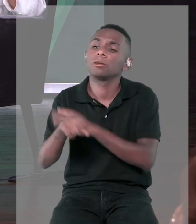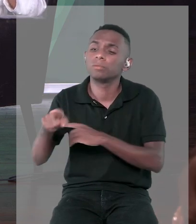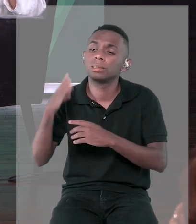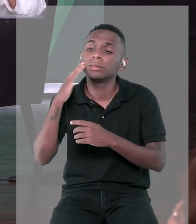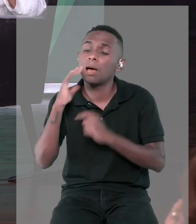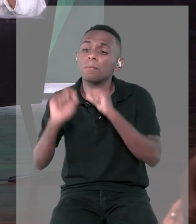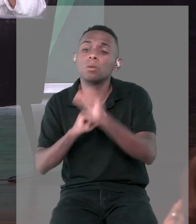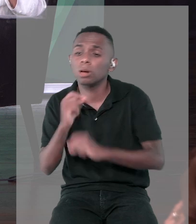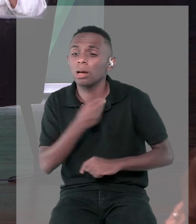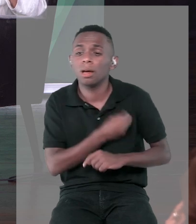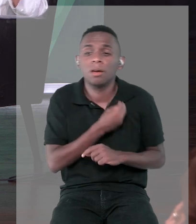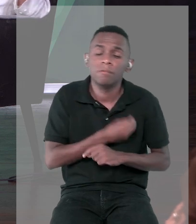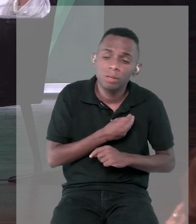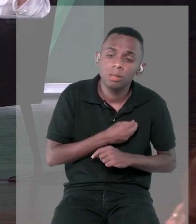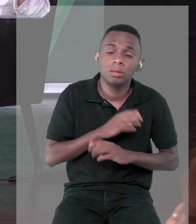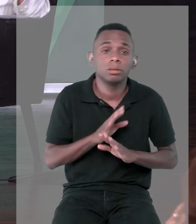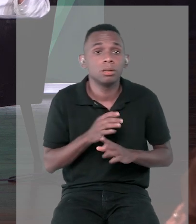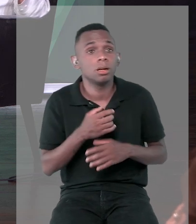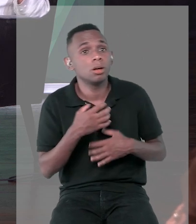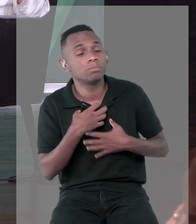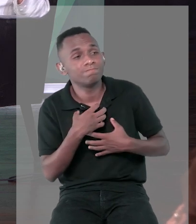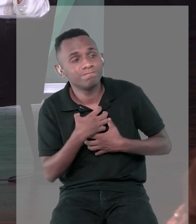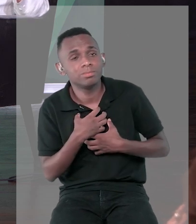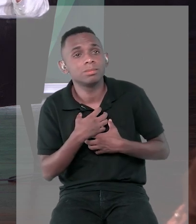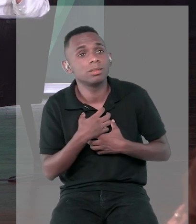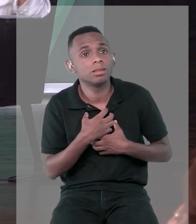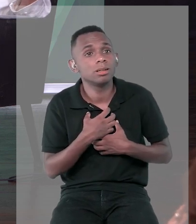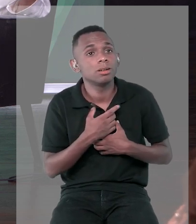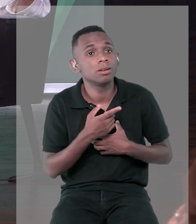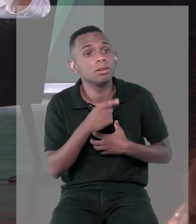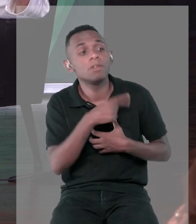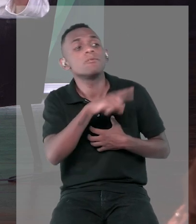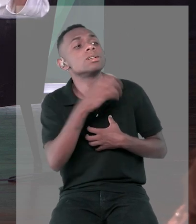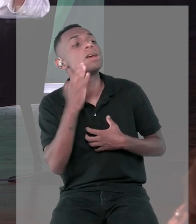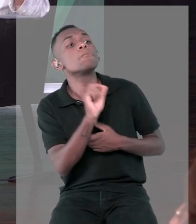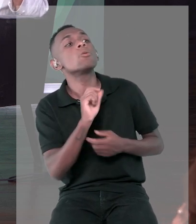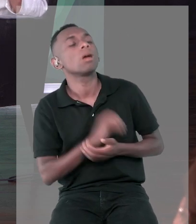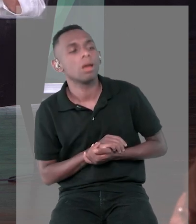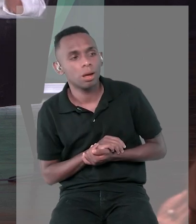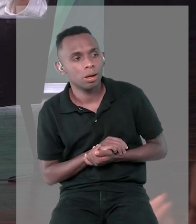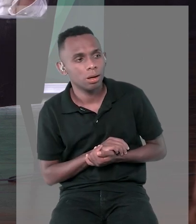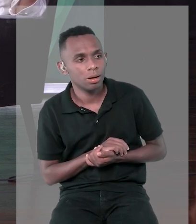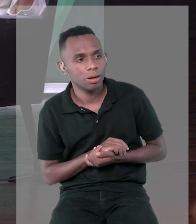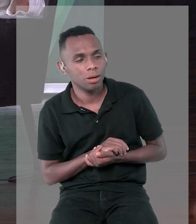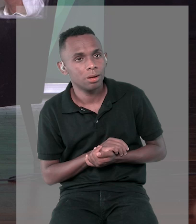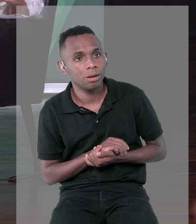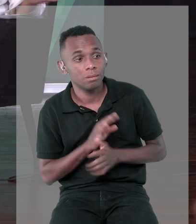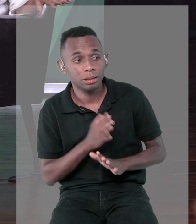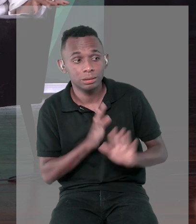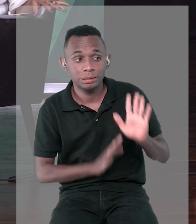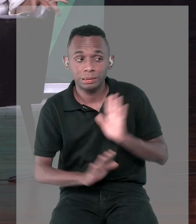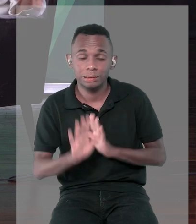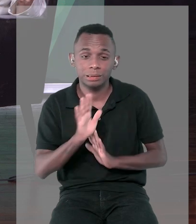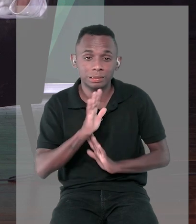ela, mas o que você sabe, né, da vida? Tem um penso sentimental. O que vocês sabem? Ela fala. Ela não arrisca nada, né? Vai